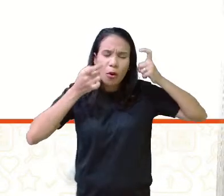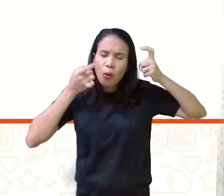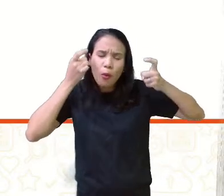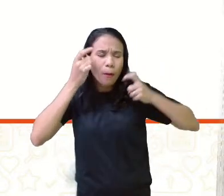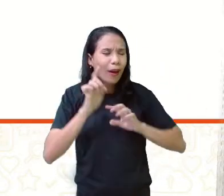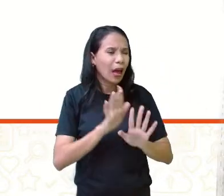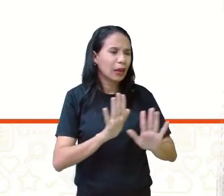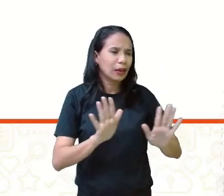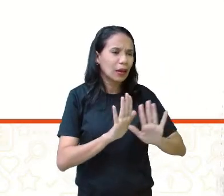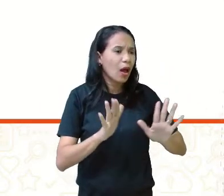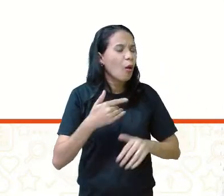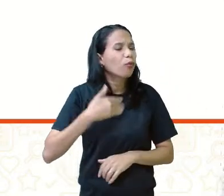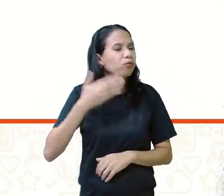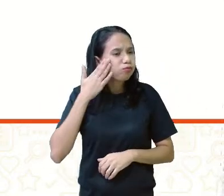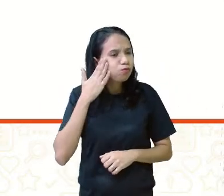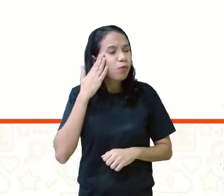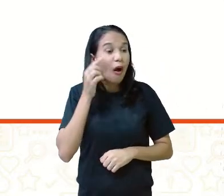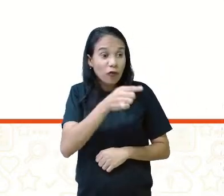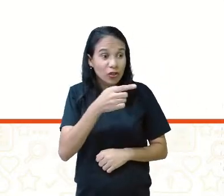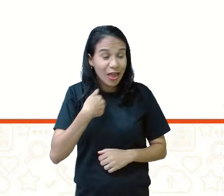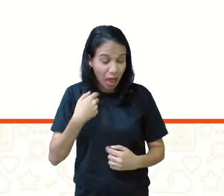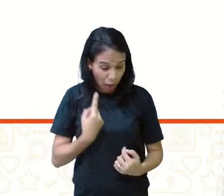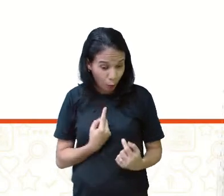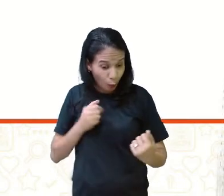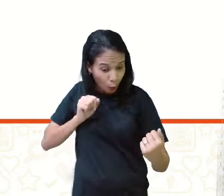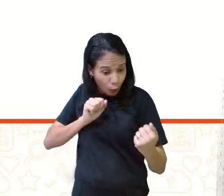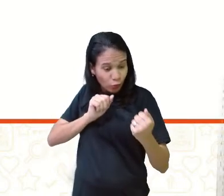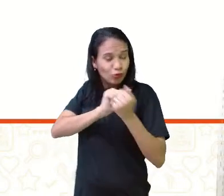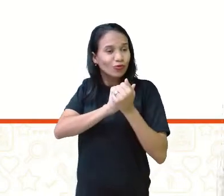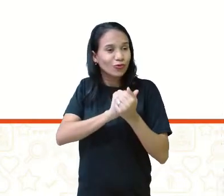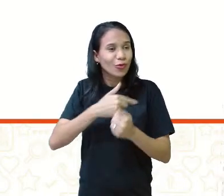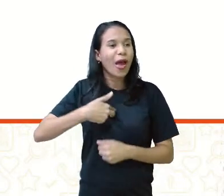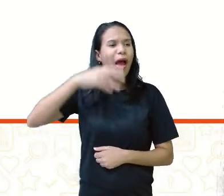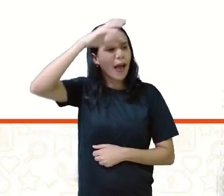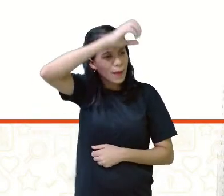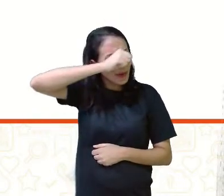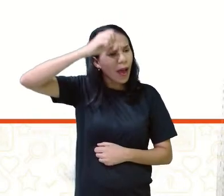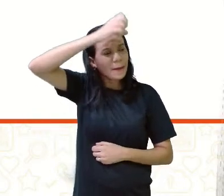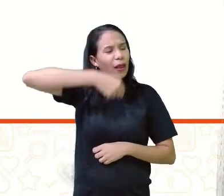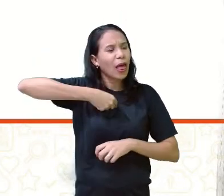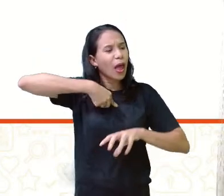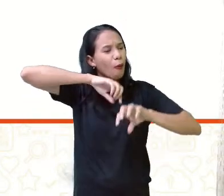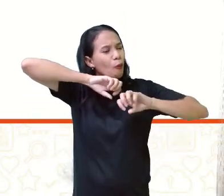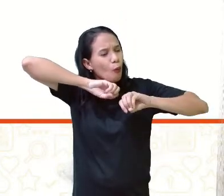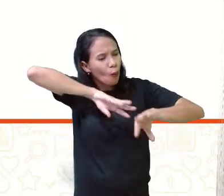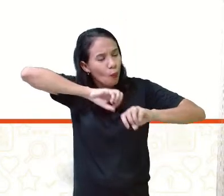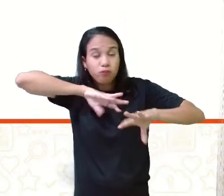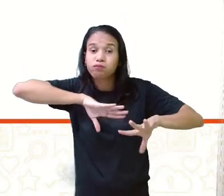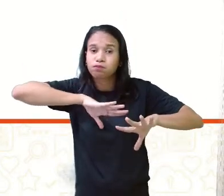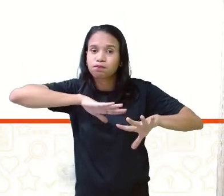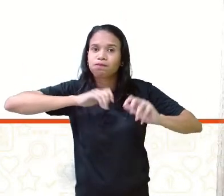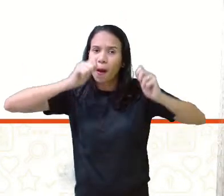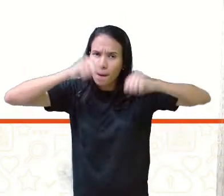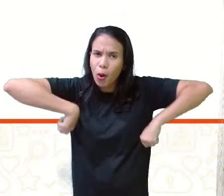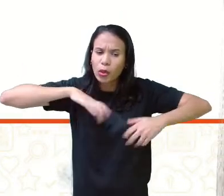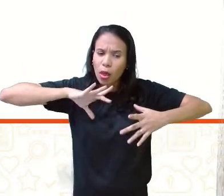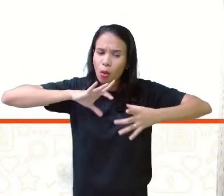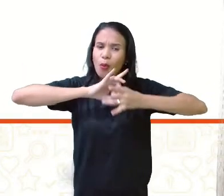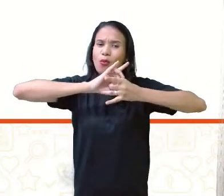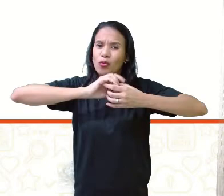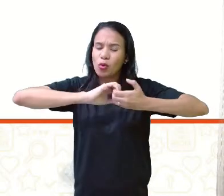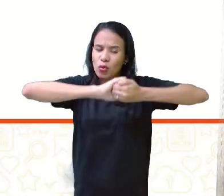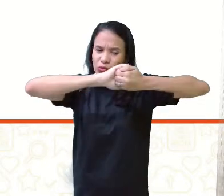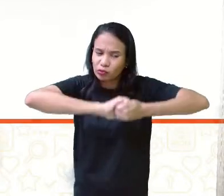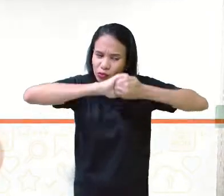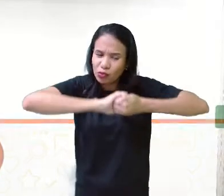entendo a sua dificuldade, mas você está aqui para aprender, eu também estou aqui para ensinar, você pode contar comigo,